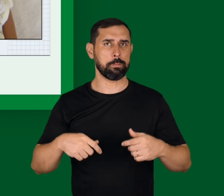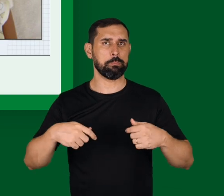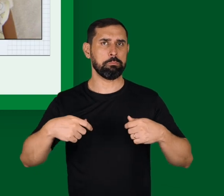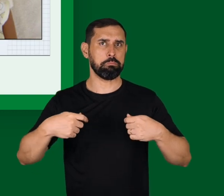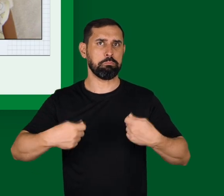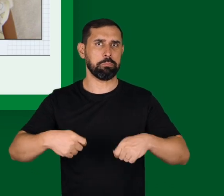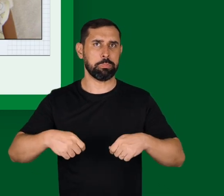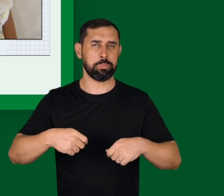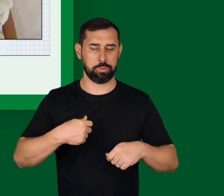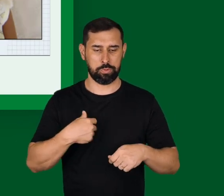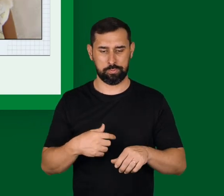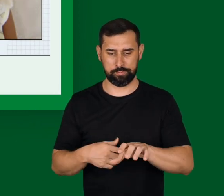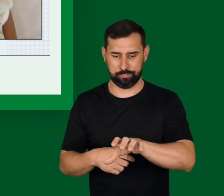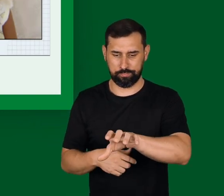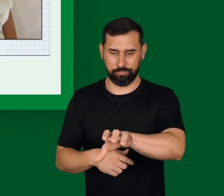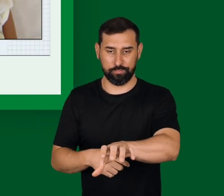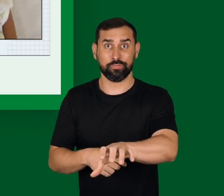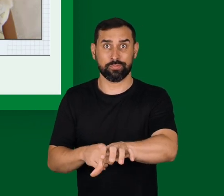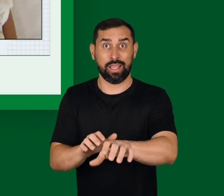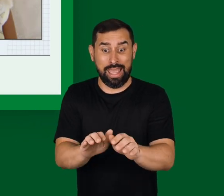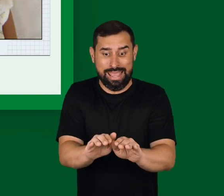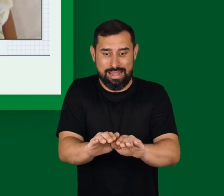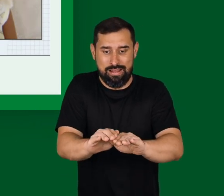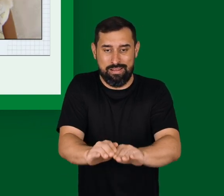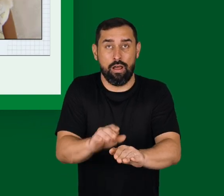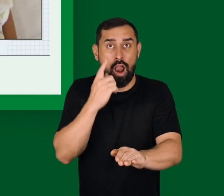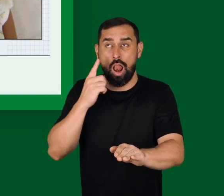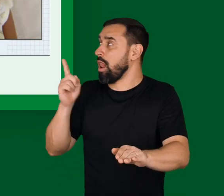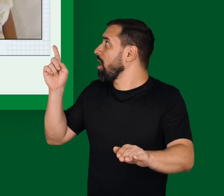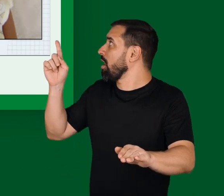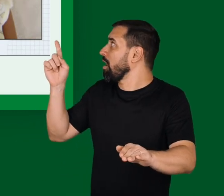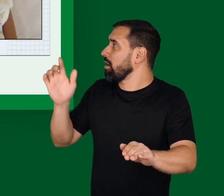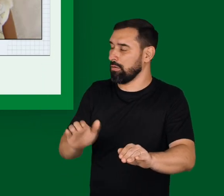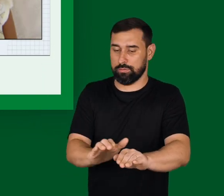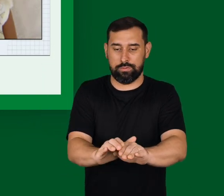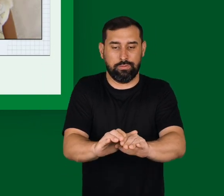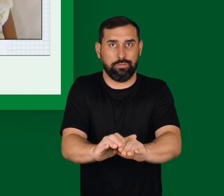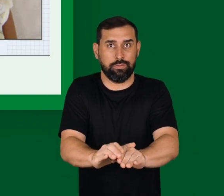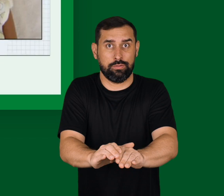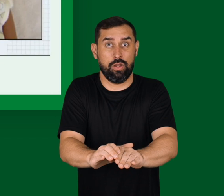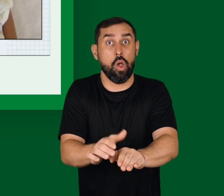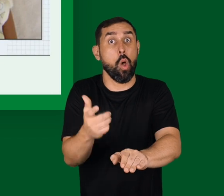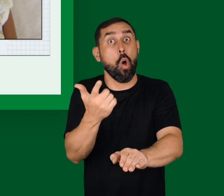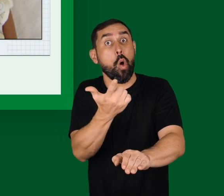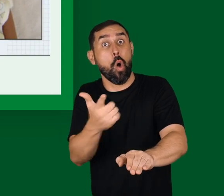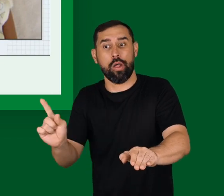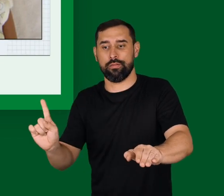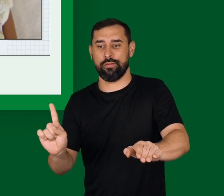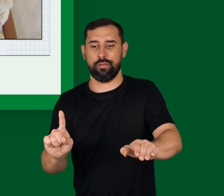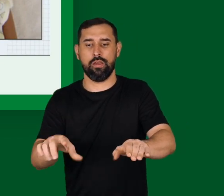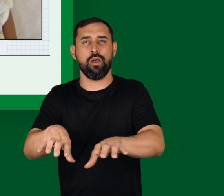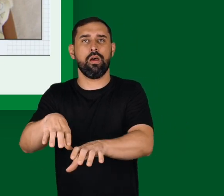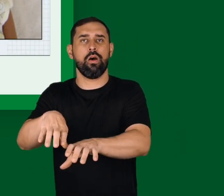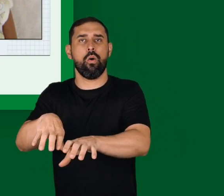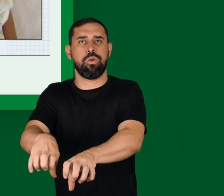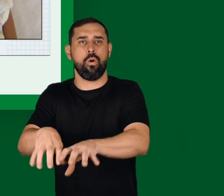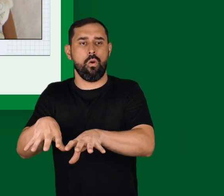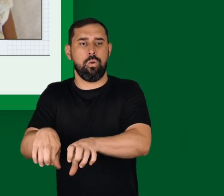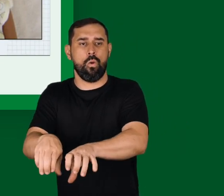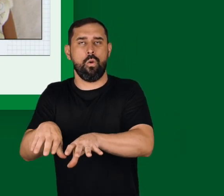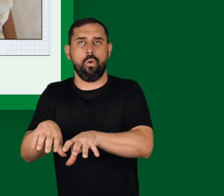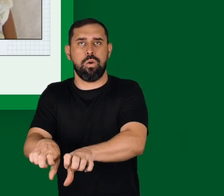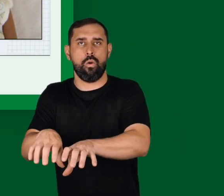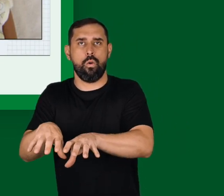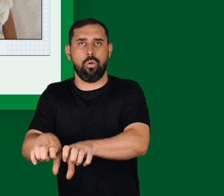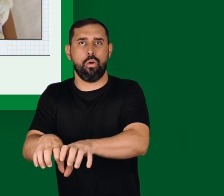Então, a gente precisa que tenha sempre alguém posicionando e vedando a via aérea no rosto da criança, enquanto um outro faz